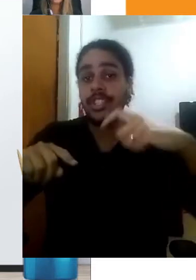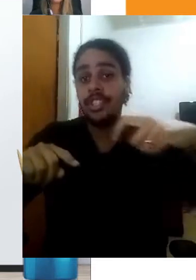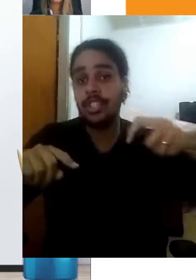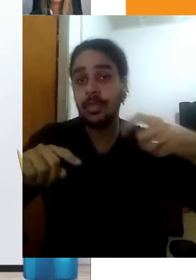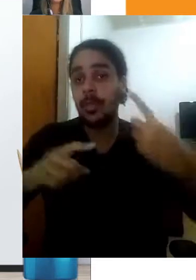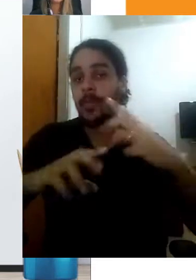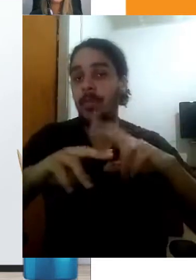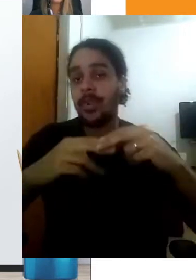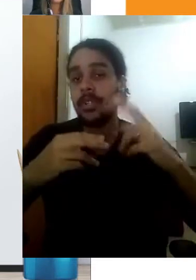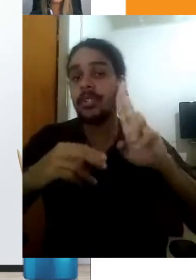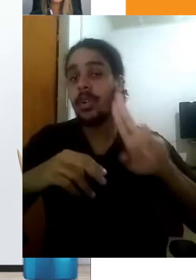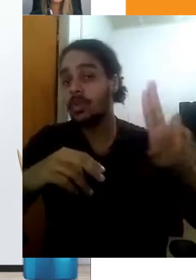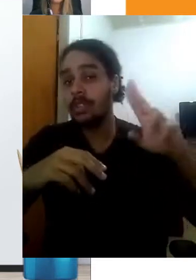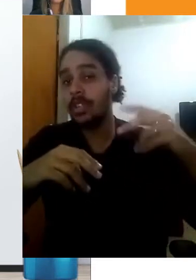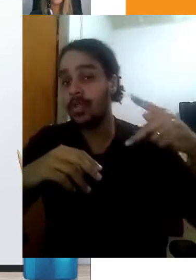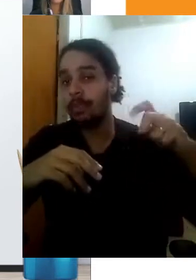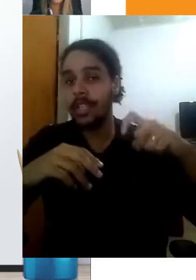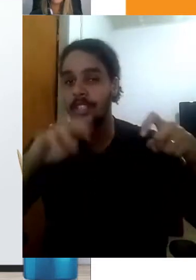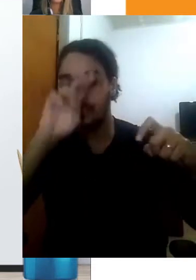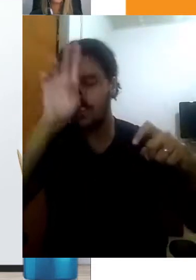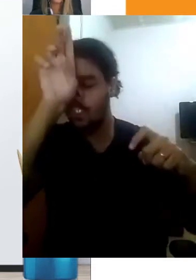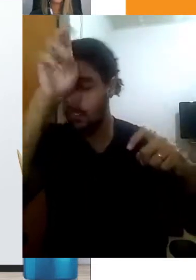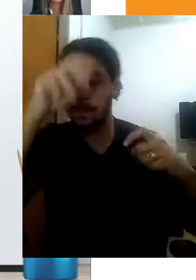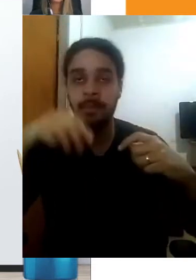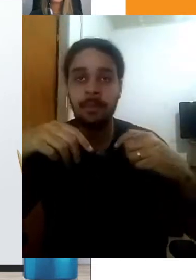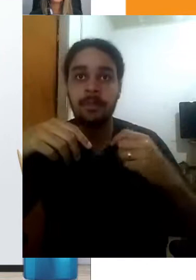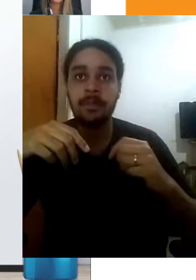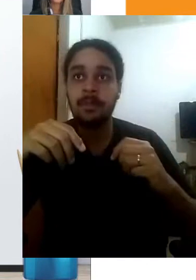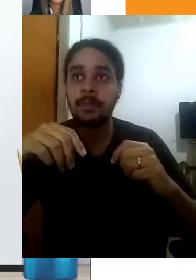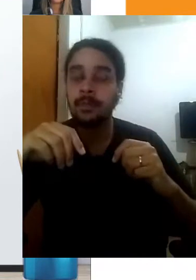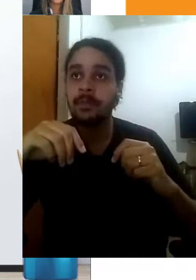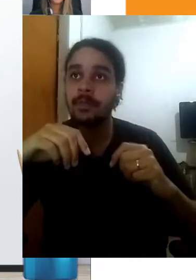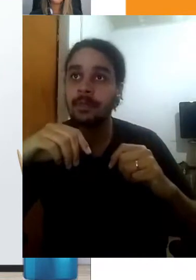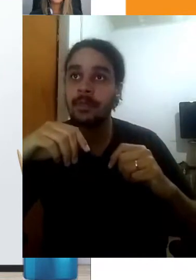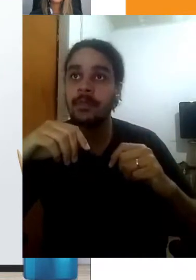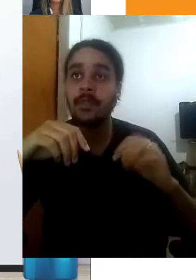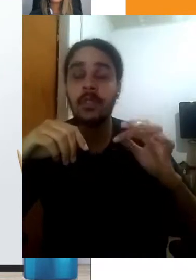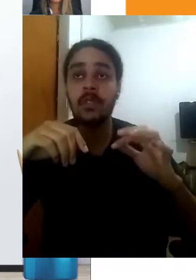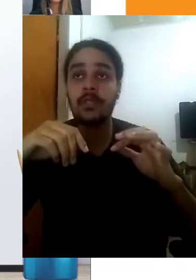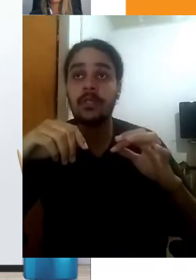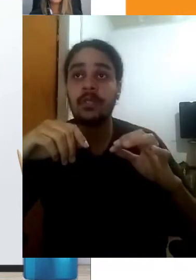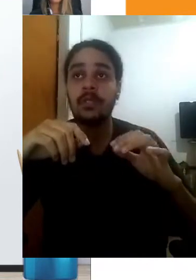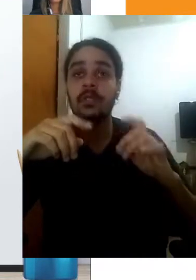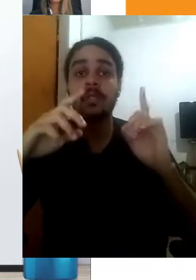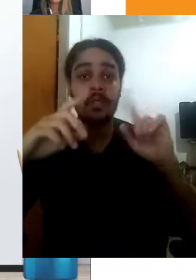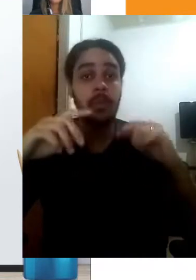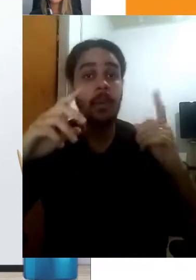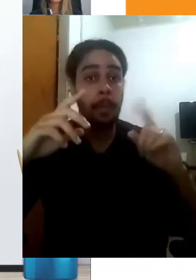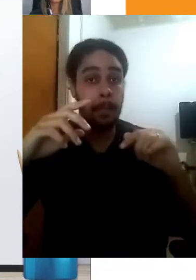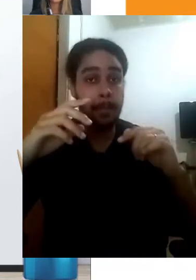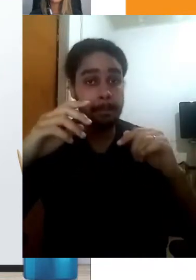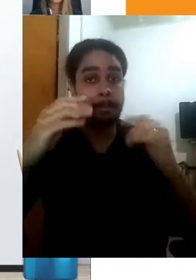x. Por isso eu estou usando Px e Φ. Então, Px menos Φ será proporcional